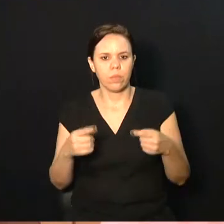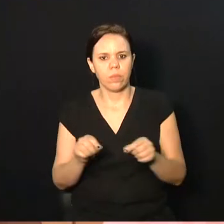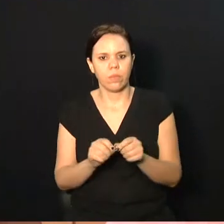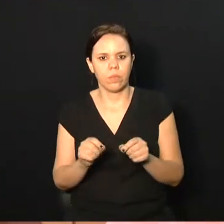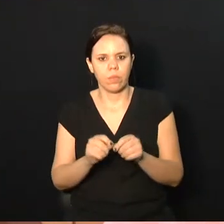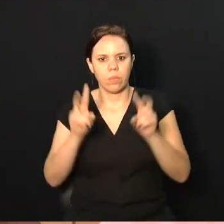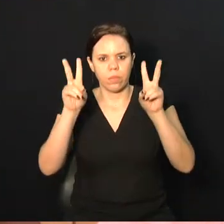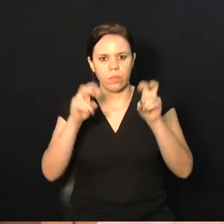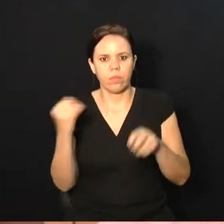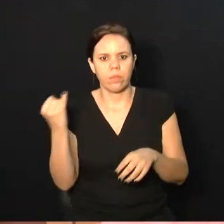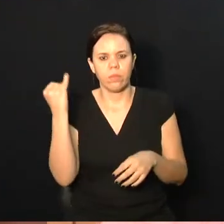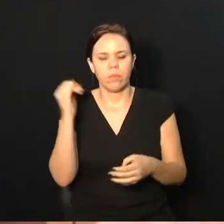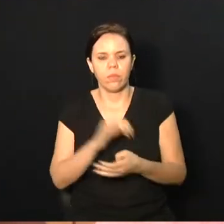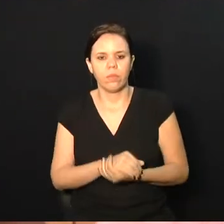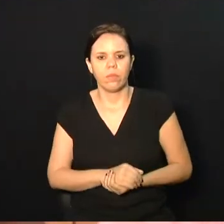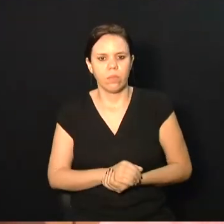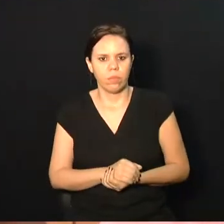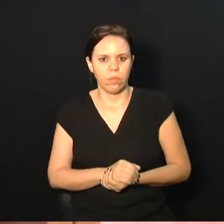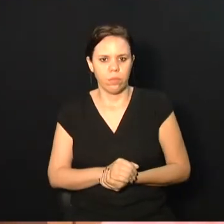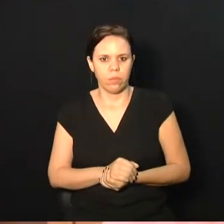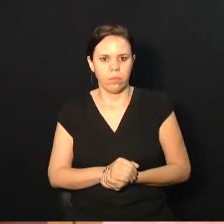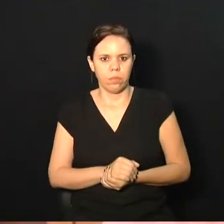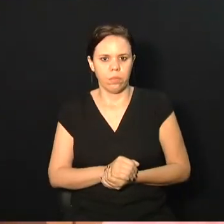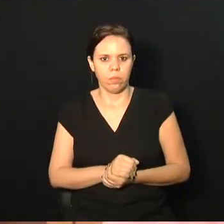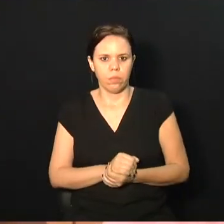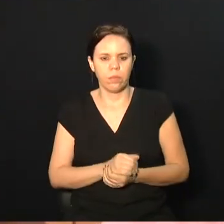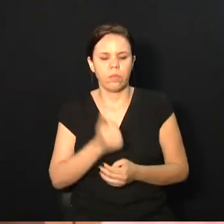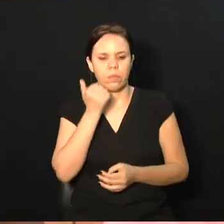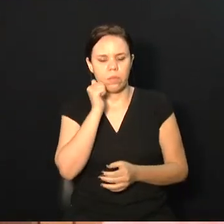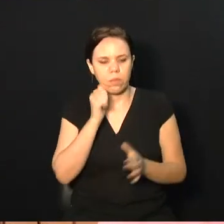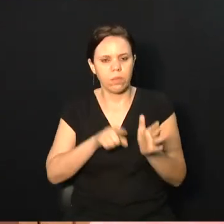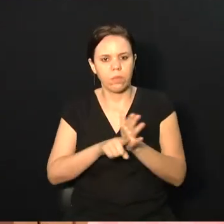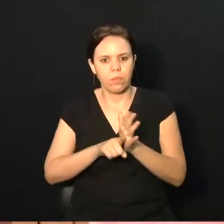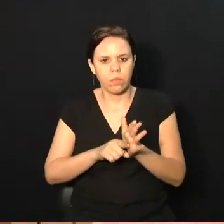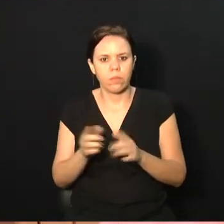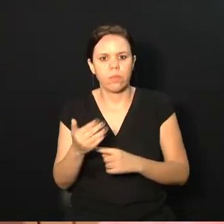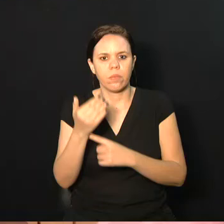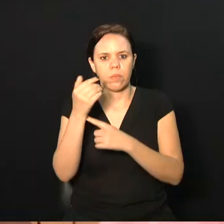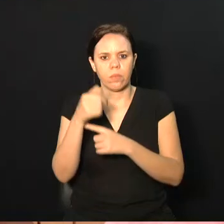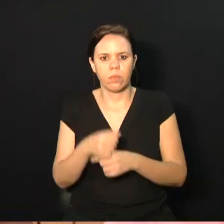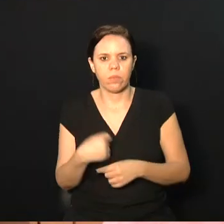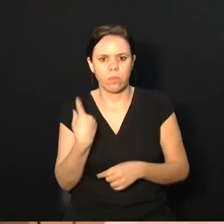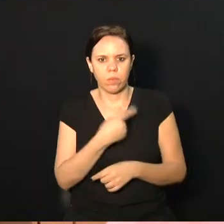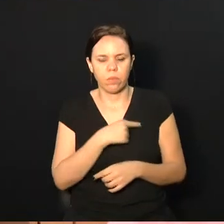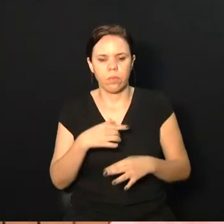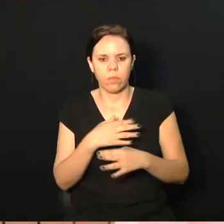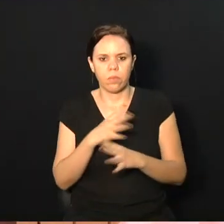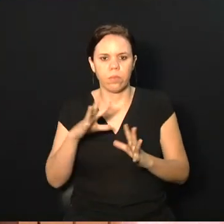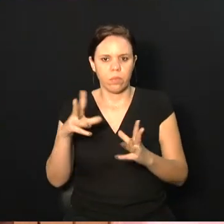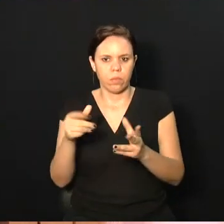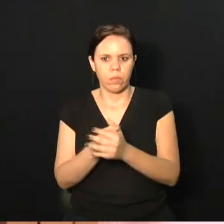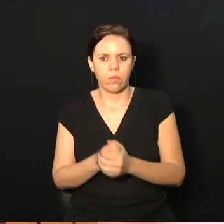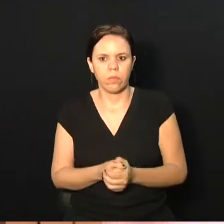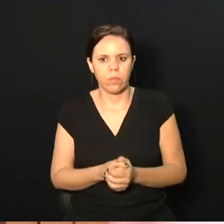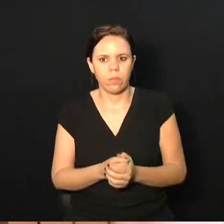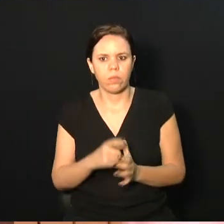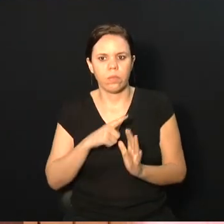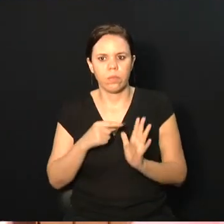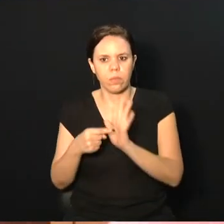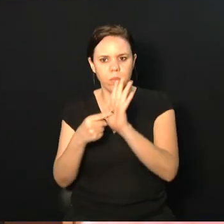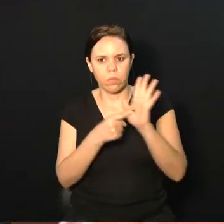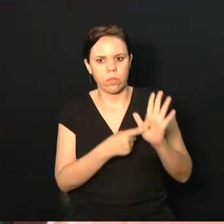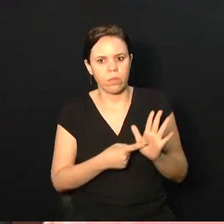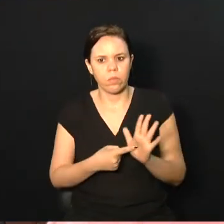esse tema tão importante que é a questão da ciência e tecnologia para o nosso município e para todo mundo. Elas demonstraram aqui como